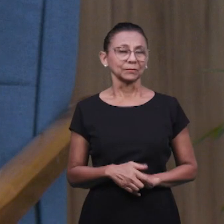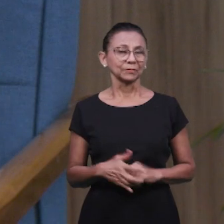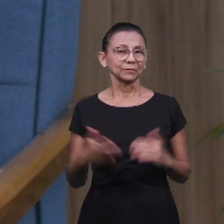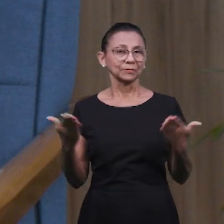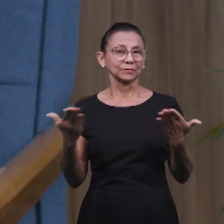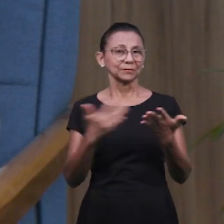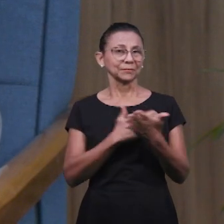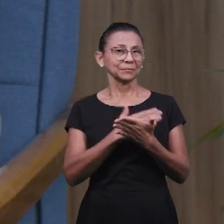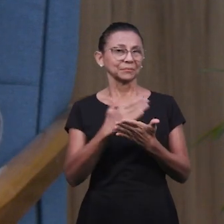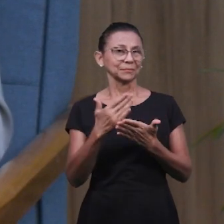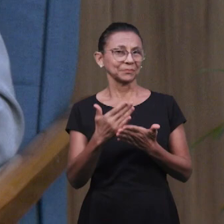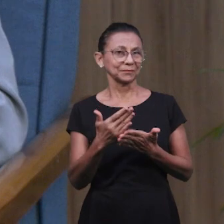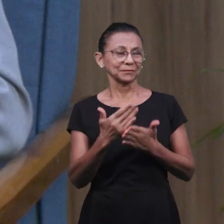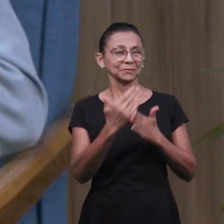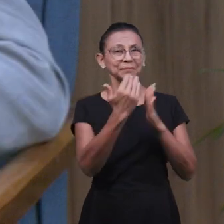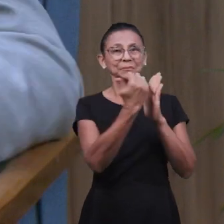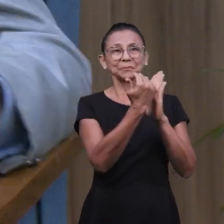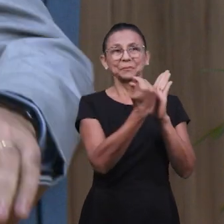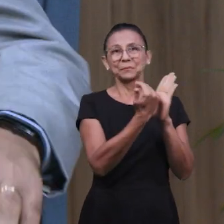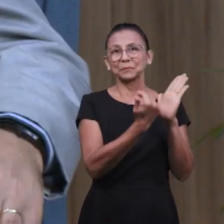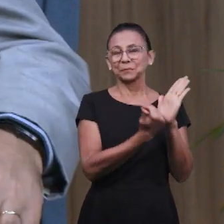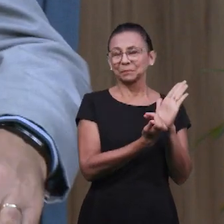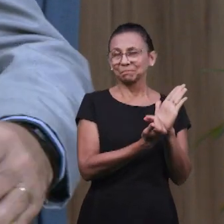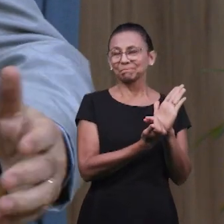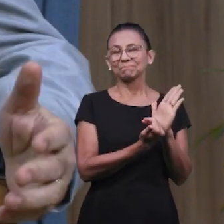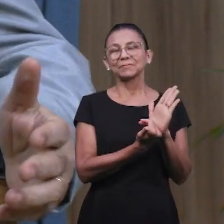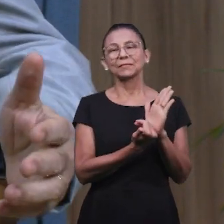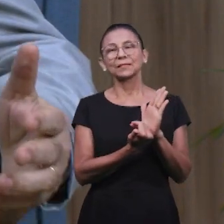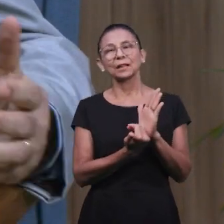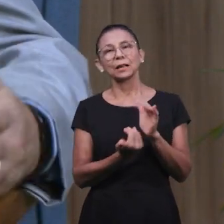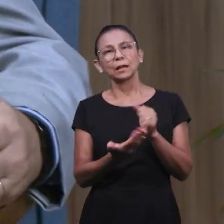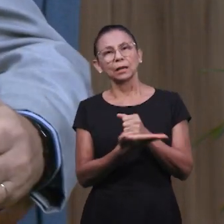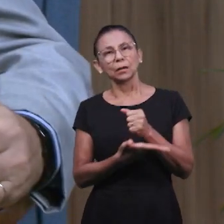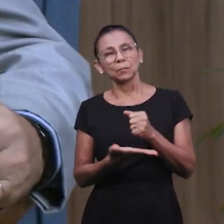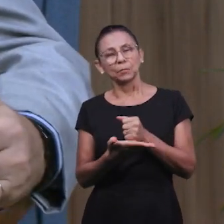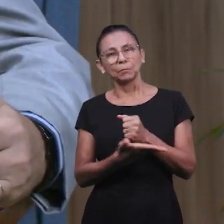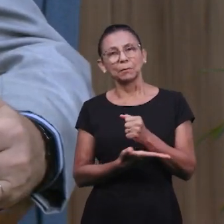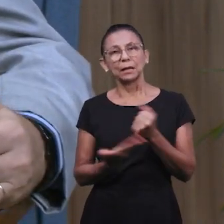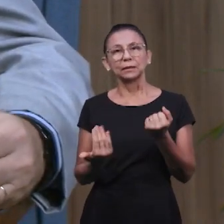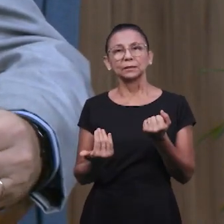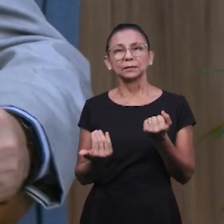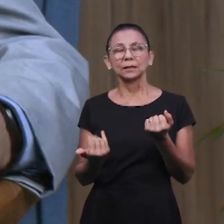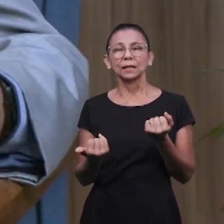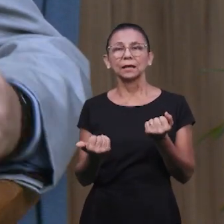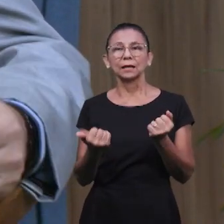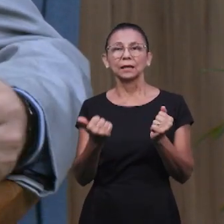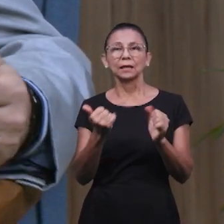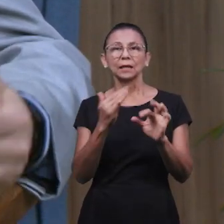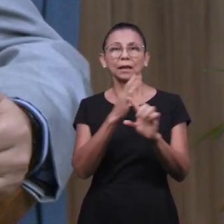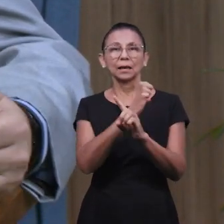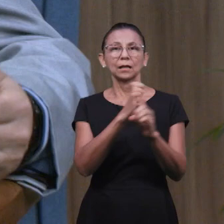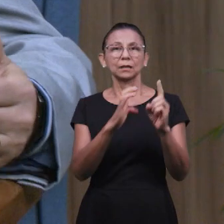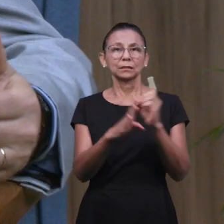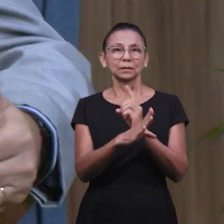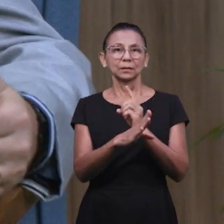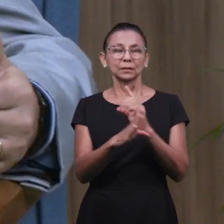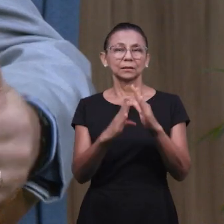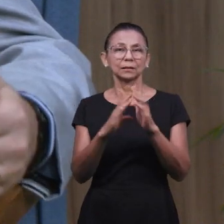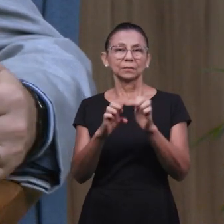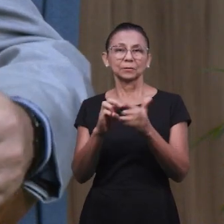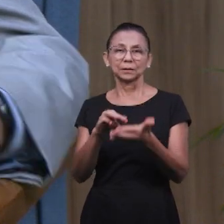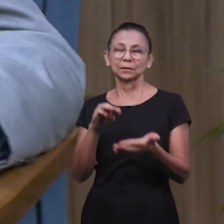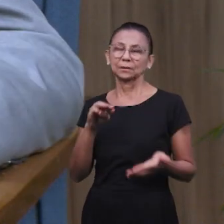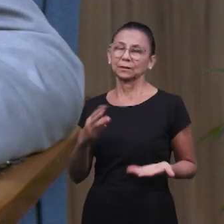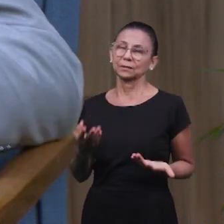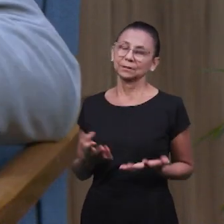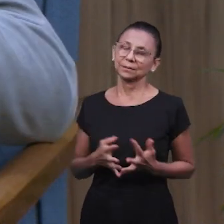E a gente começa agora o quadro Lições do Manaim, esse quadro que é feito baseado na Escola Bíblica Dominical da